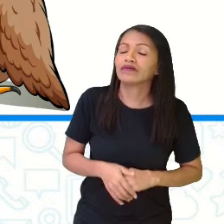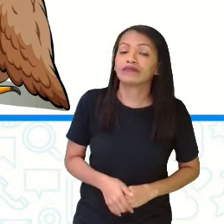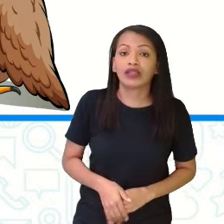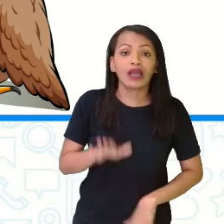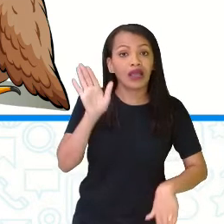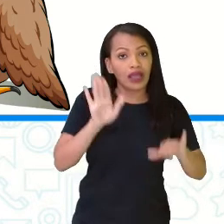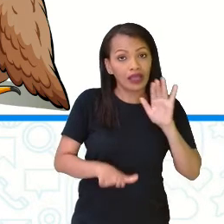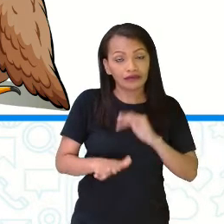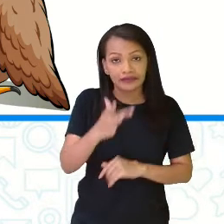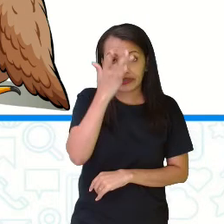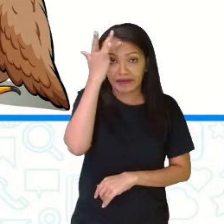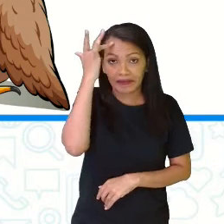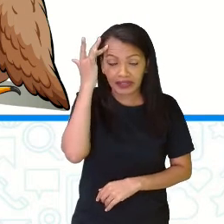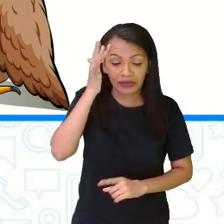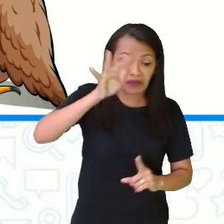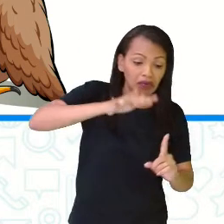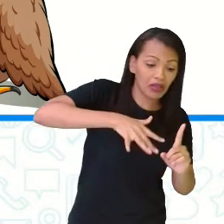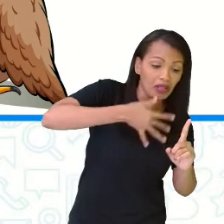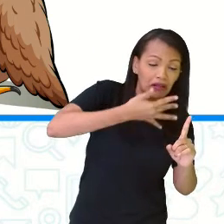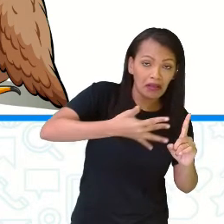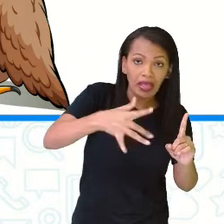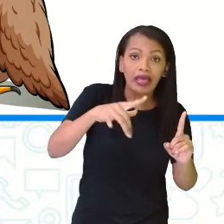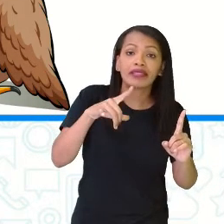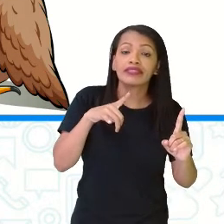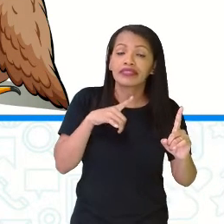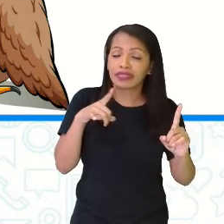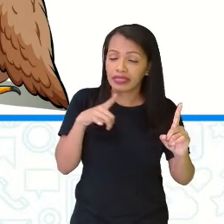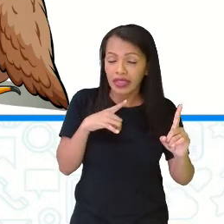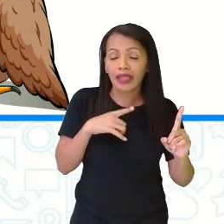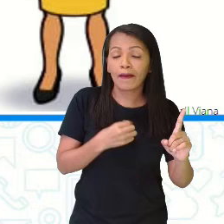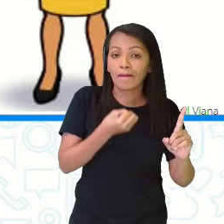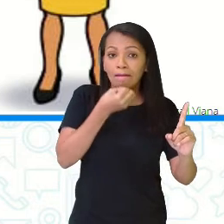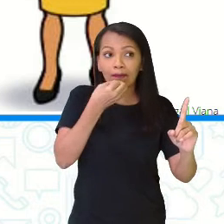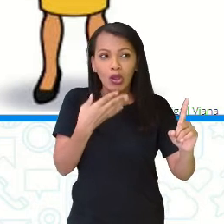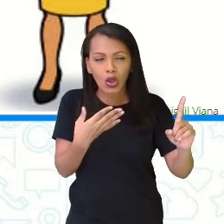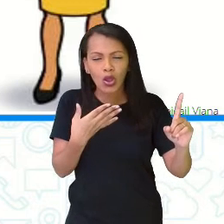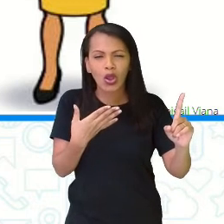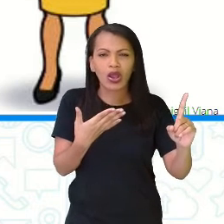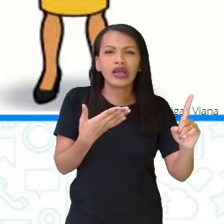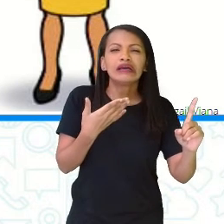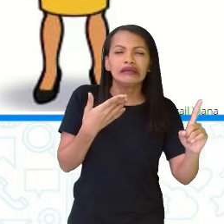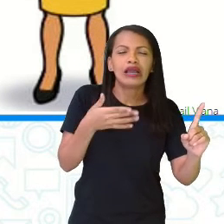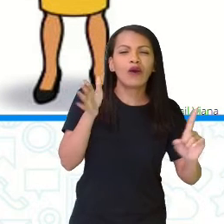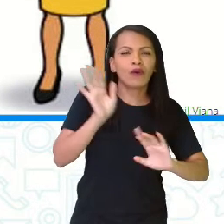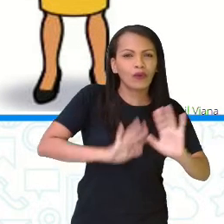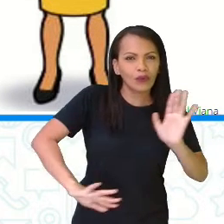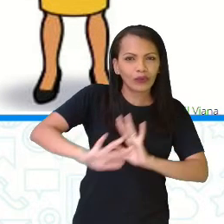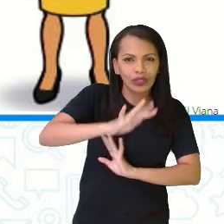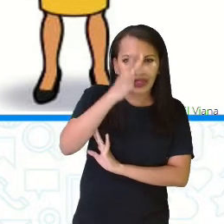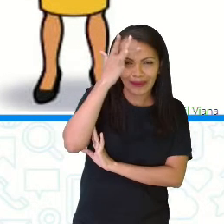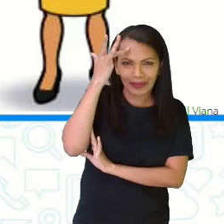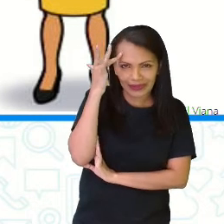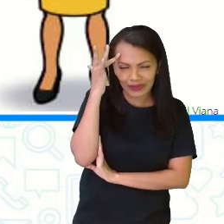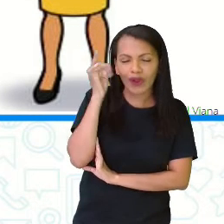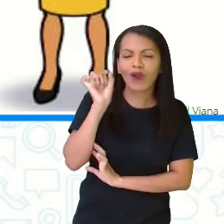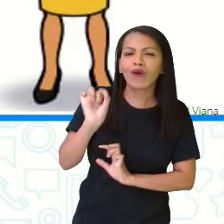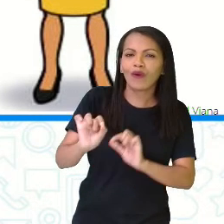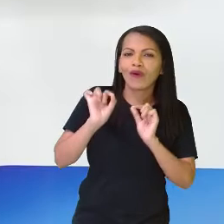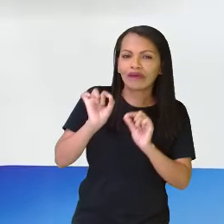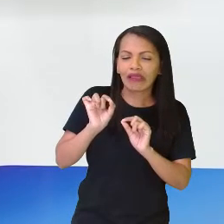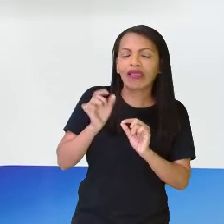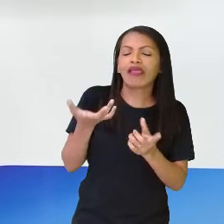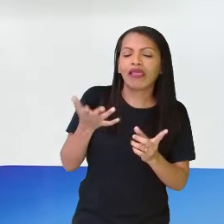boas intenções. Devemos tomar cuidado com as pessoas bajuladoras e interesseiras. E